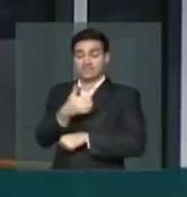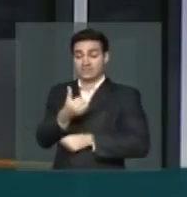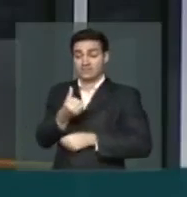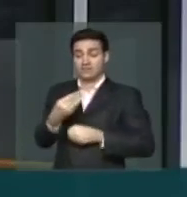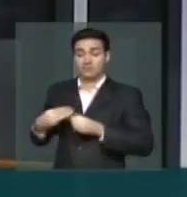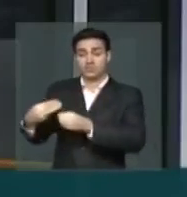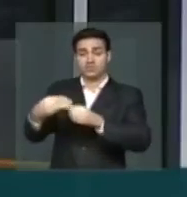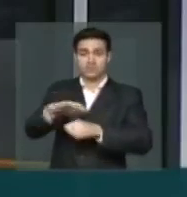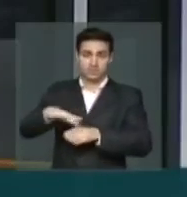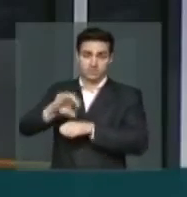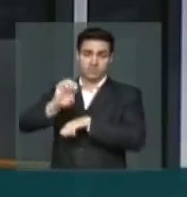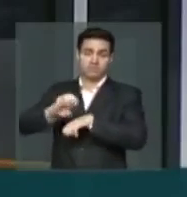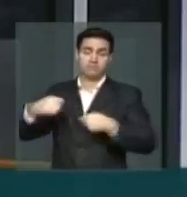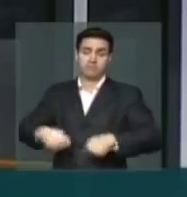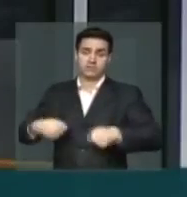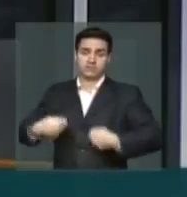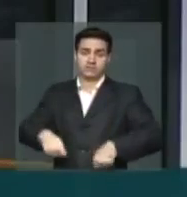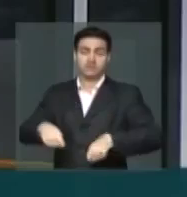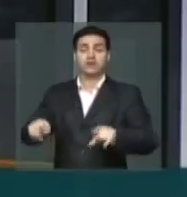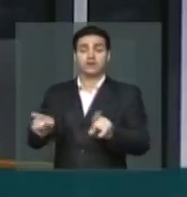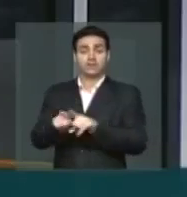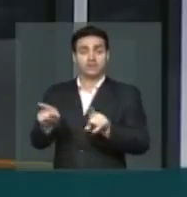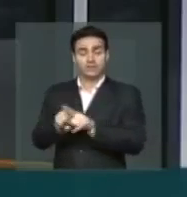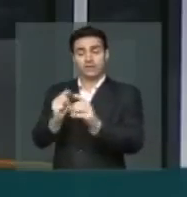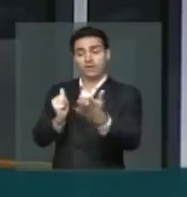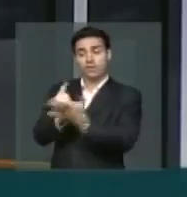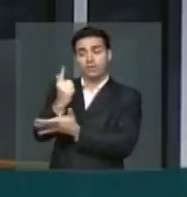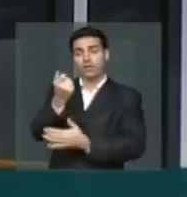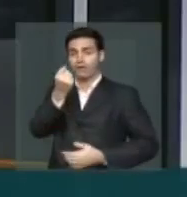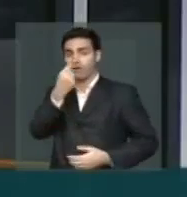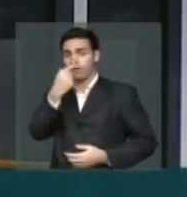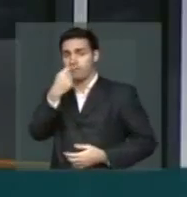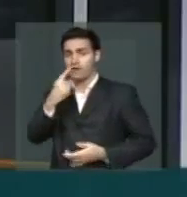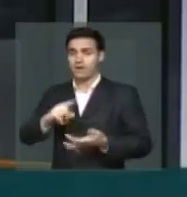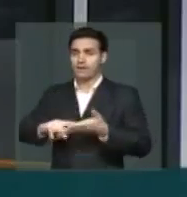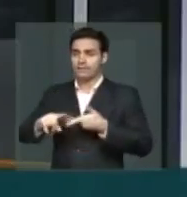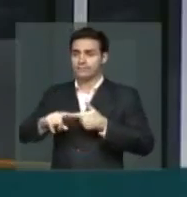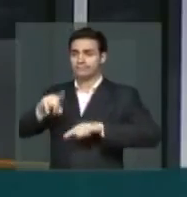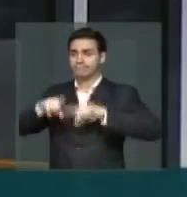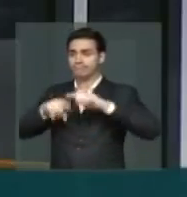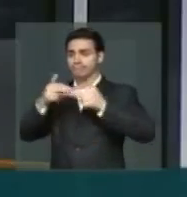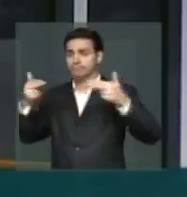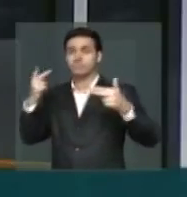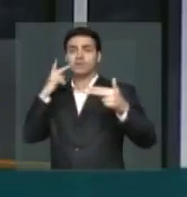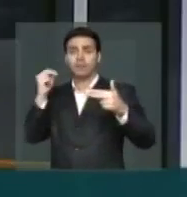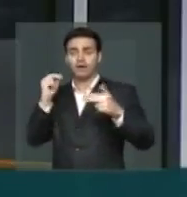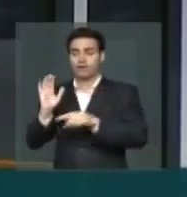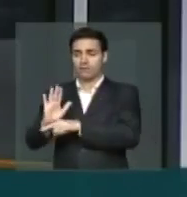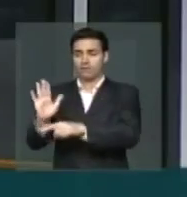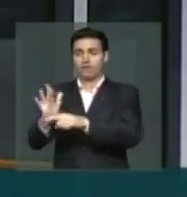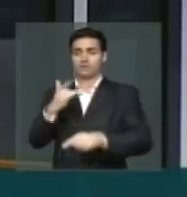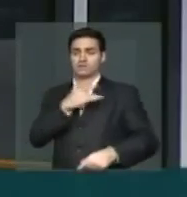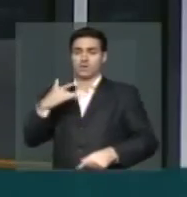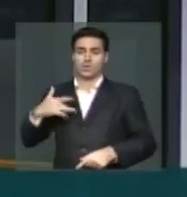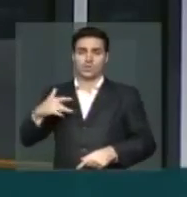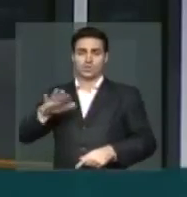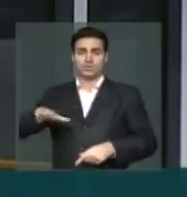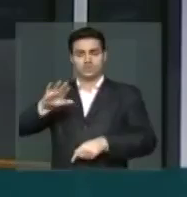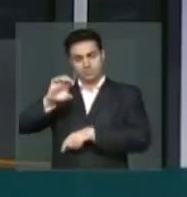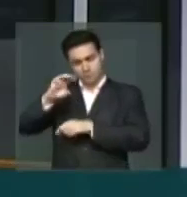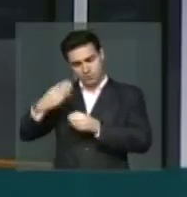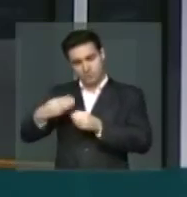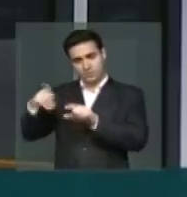municípios do estado e adquirir medicamentos e insumos para a saúde municipal e